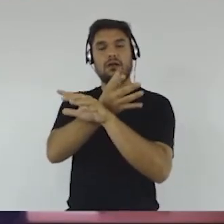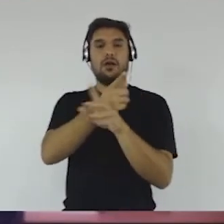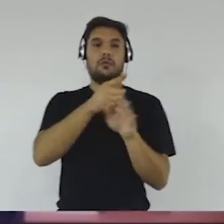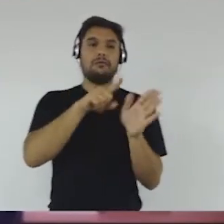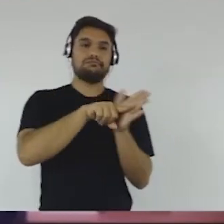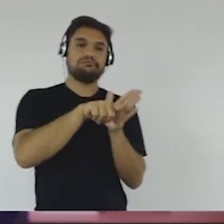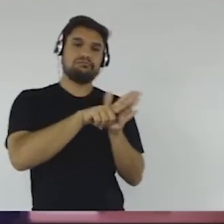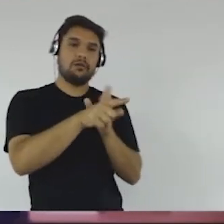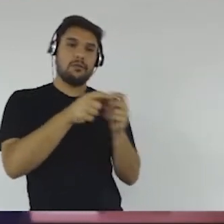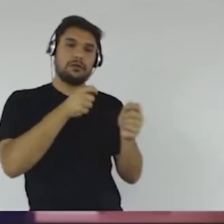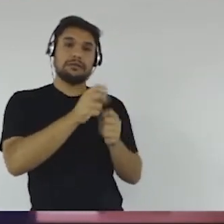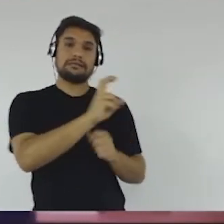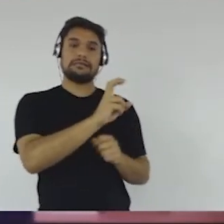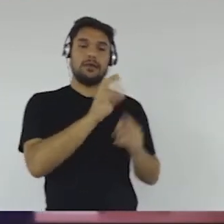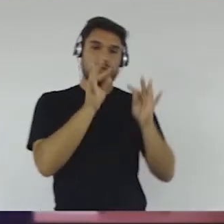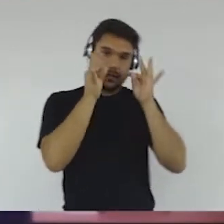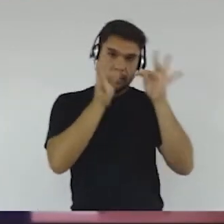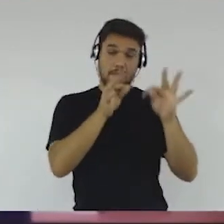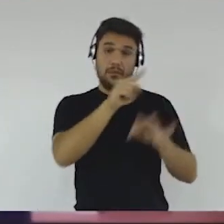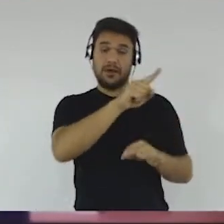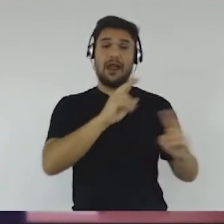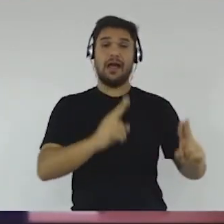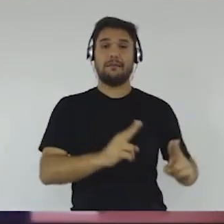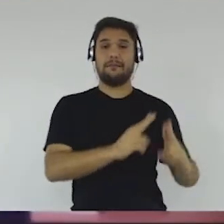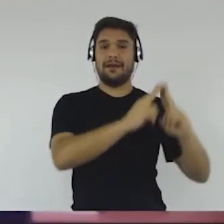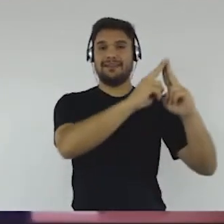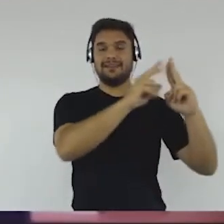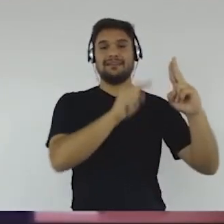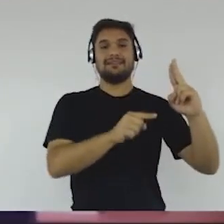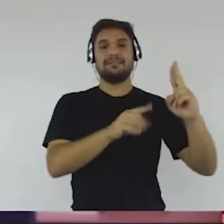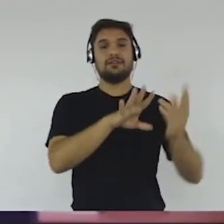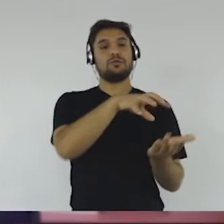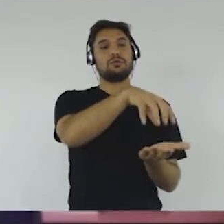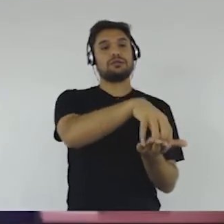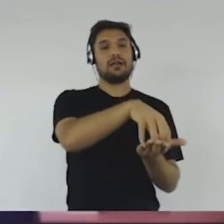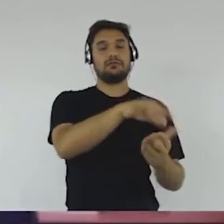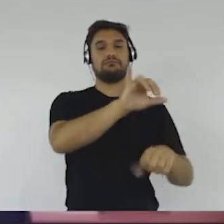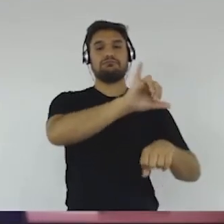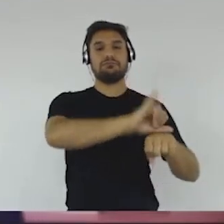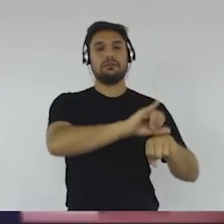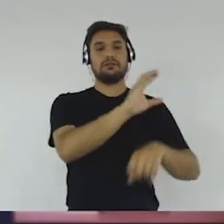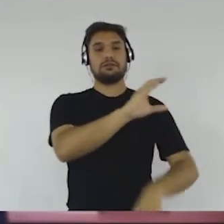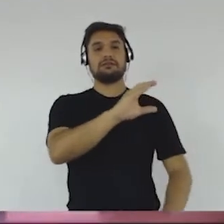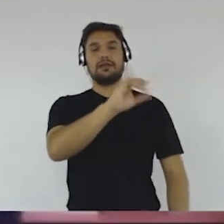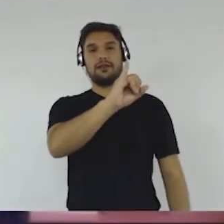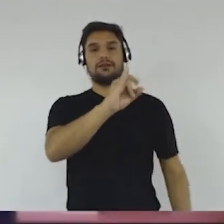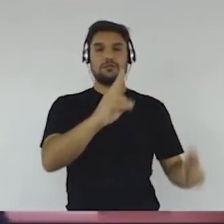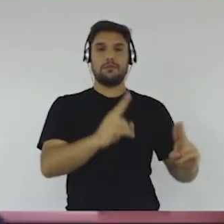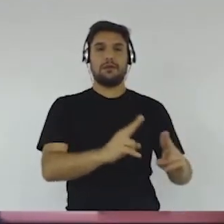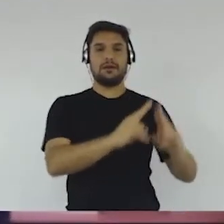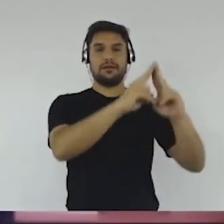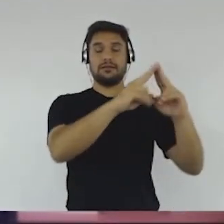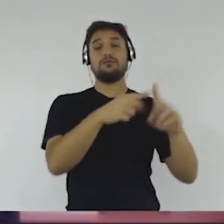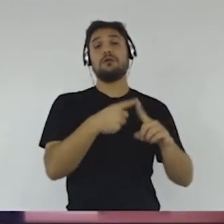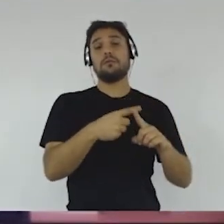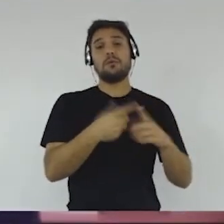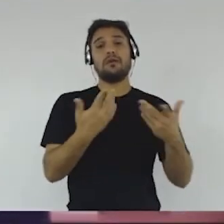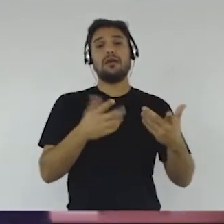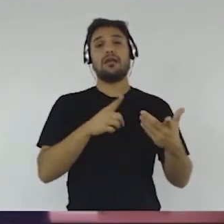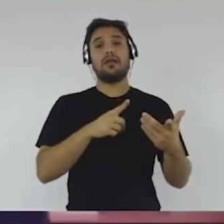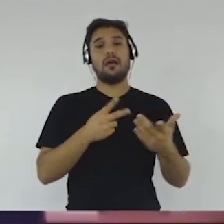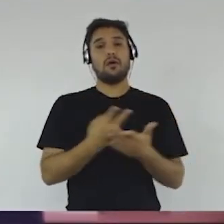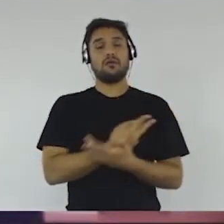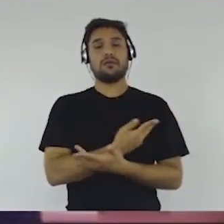oitiva de 5 testemunhas localizadas em Paris, no centro de audiências da CCI de Paris, por conta de um